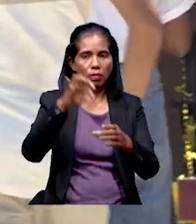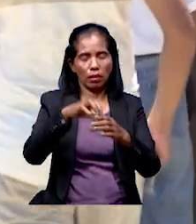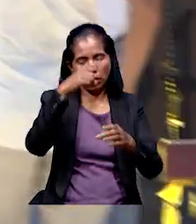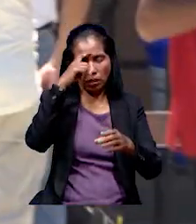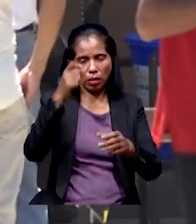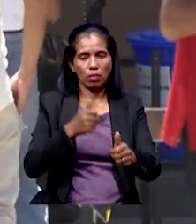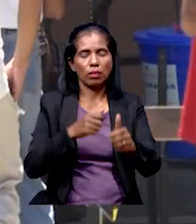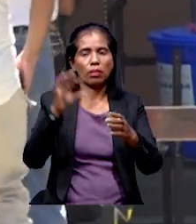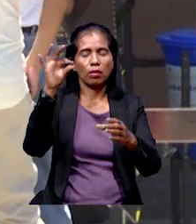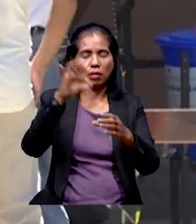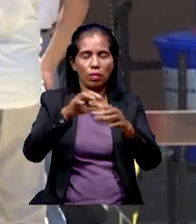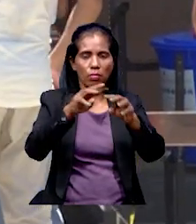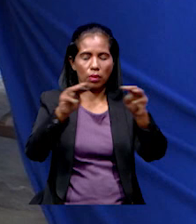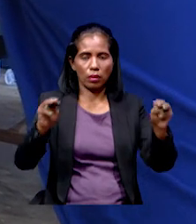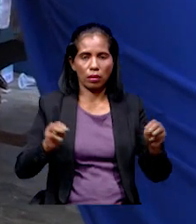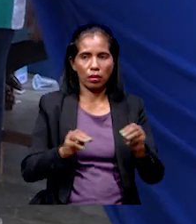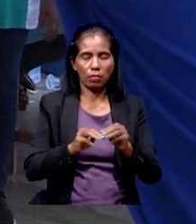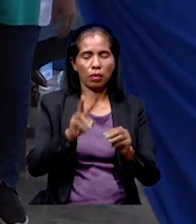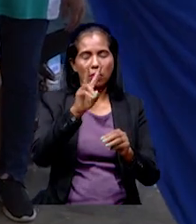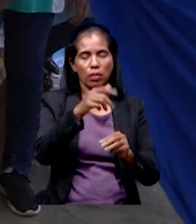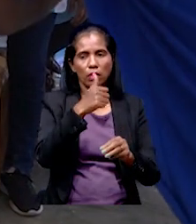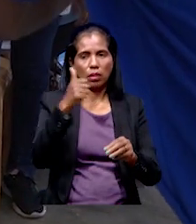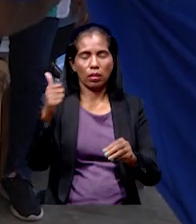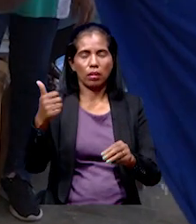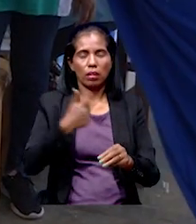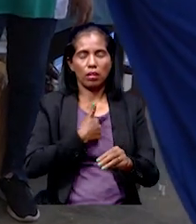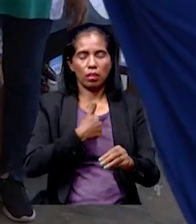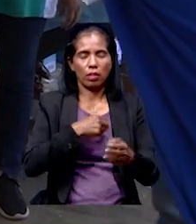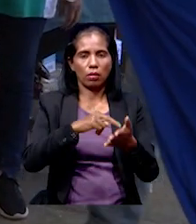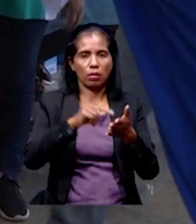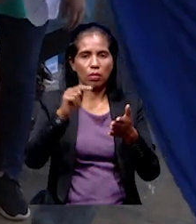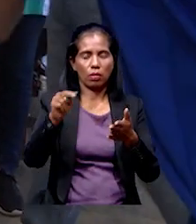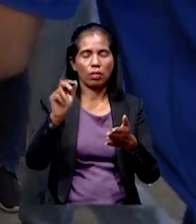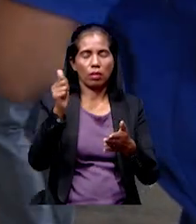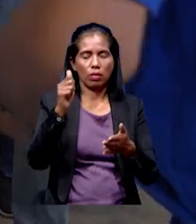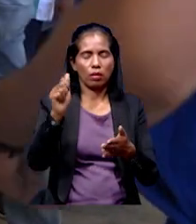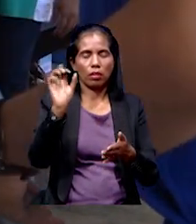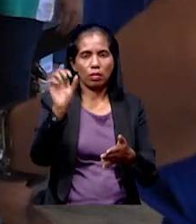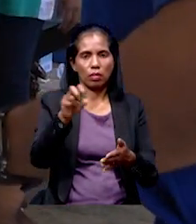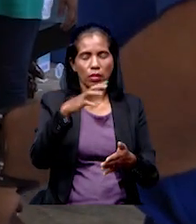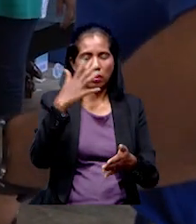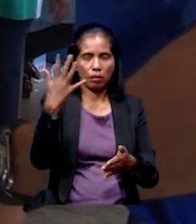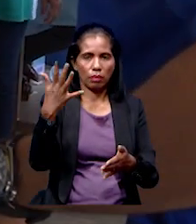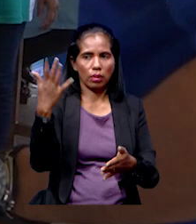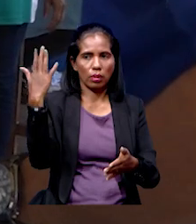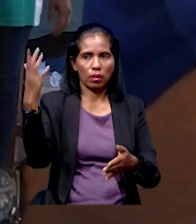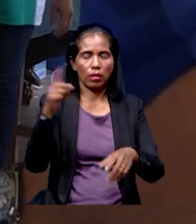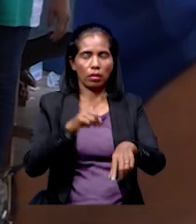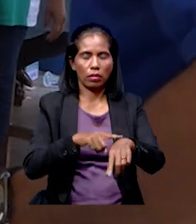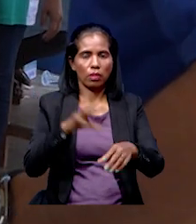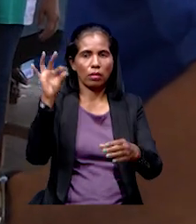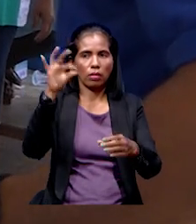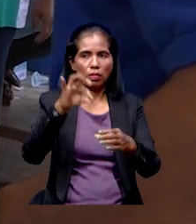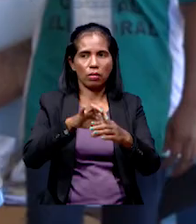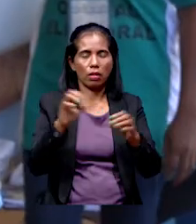tu eleição e a município no rua Seluk, anessan candidato número sorteio sanulu no salu recin Lima, ne horas ba tu vota